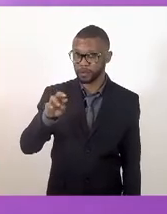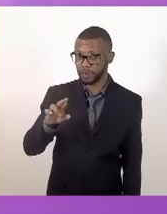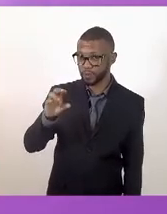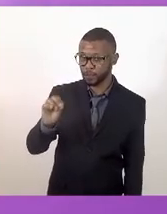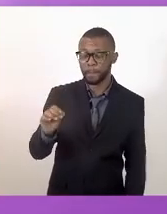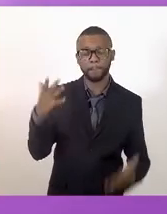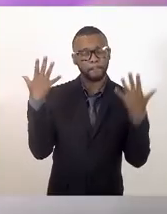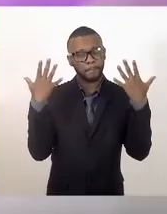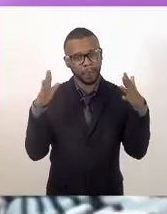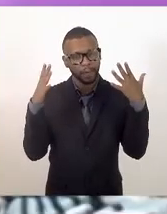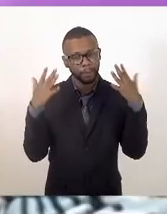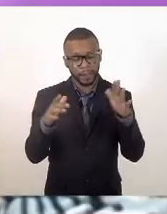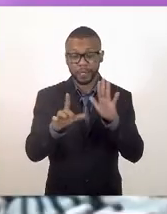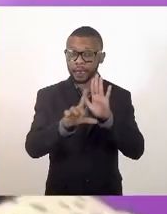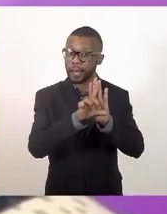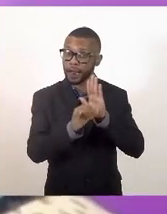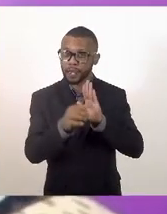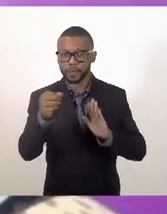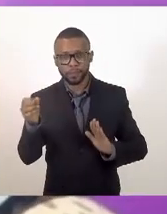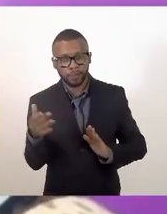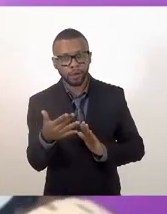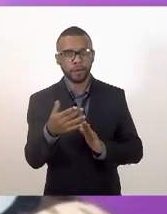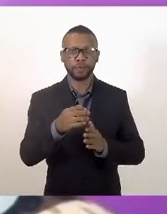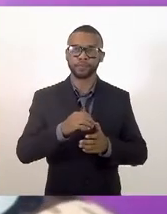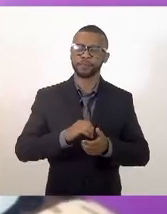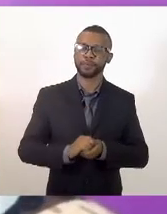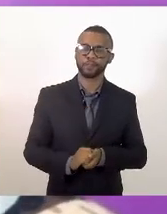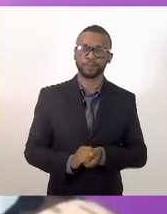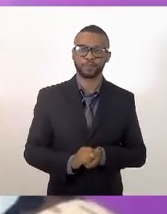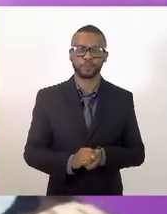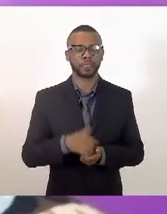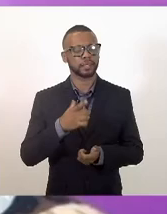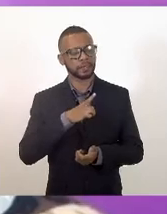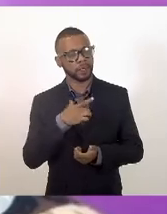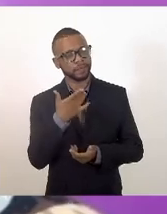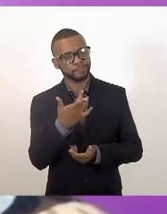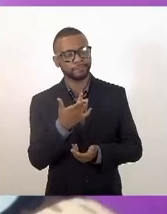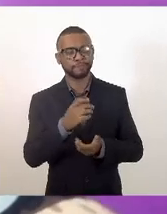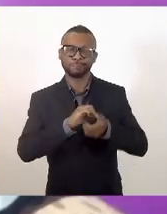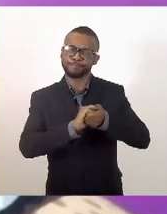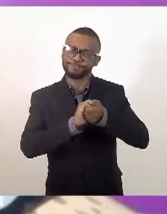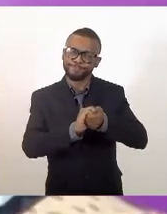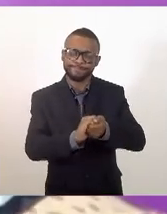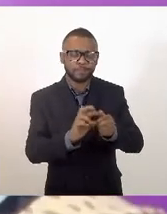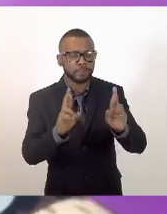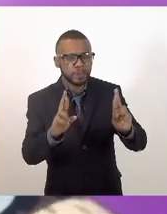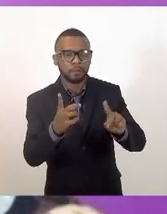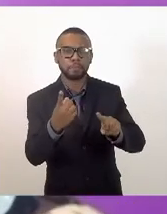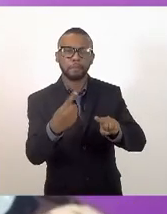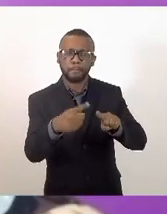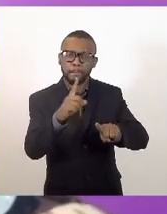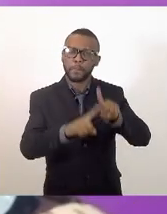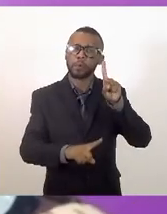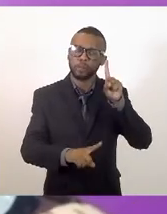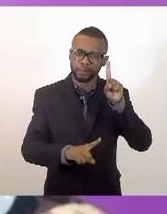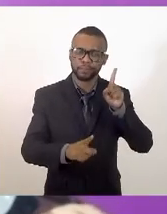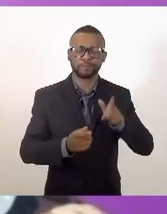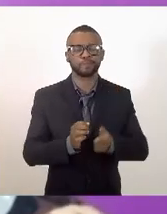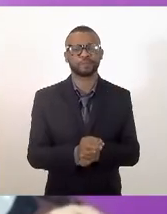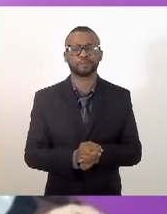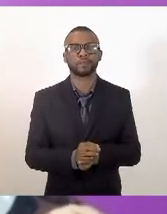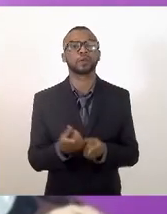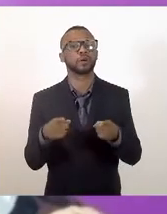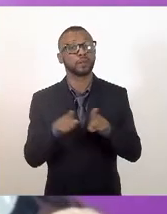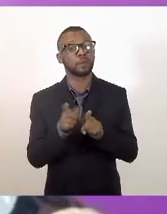que você tenha, né, mais um ano de vida com muito sucesso. E queria também aproveitar